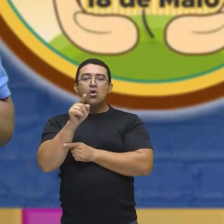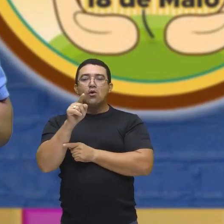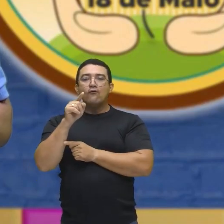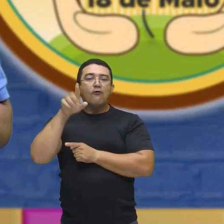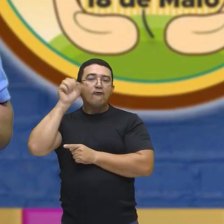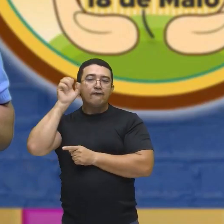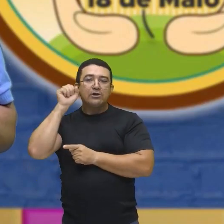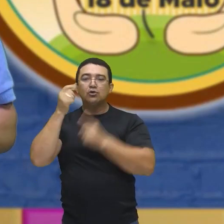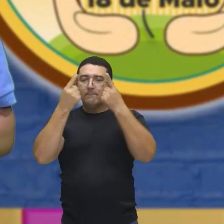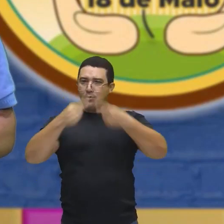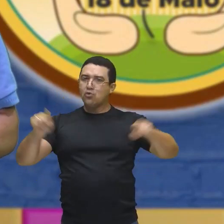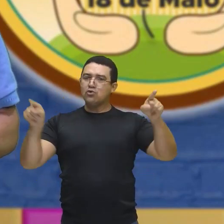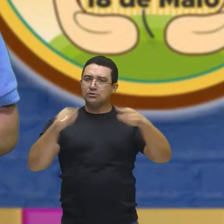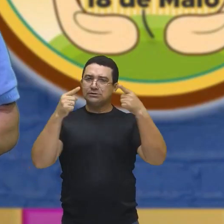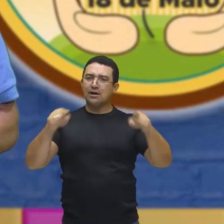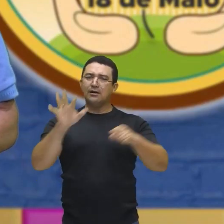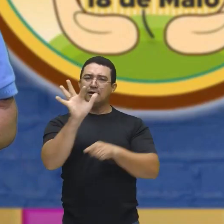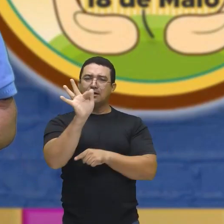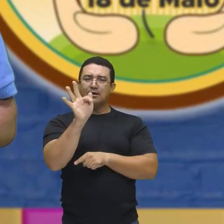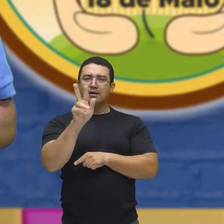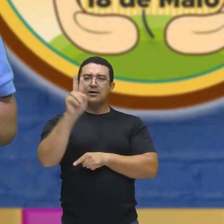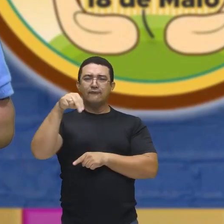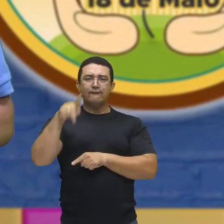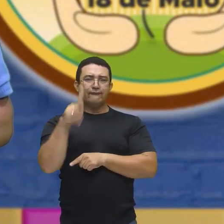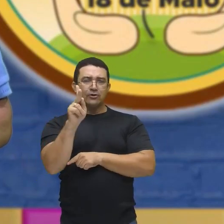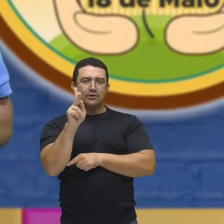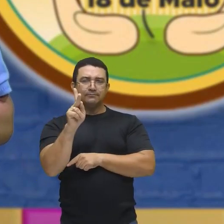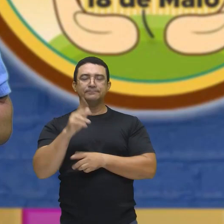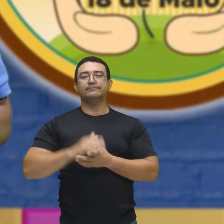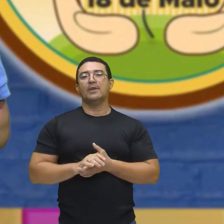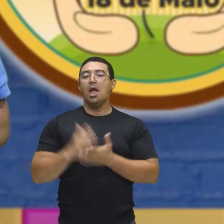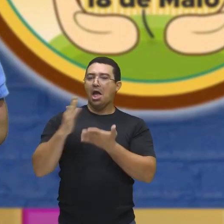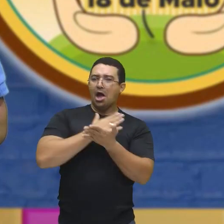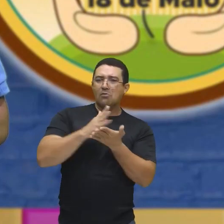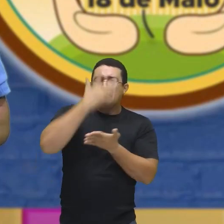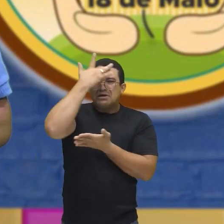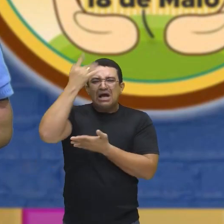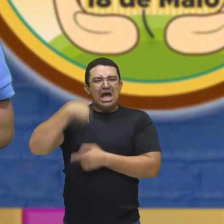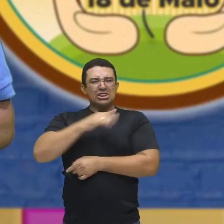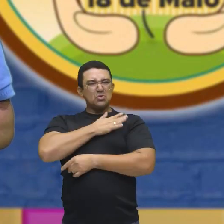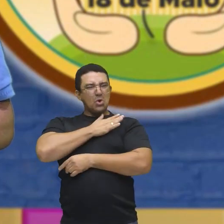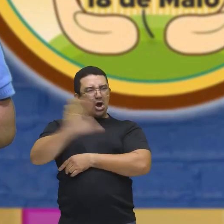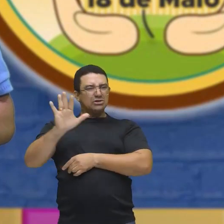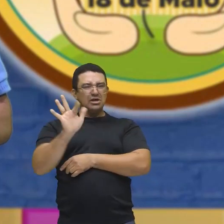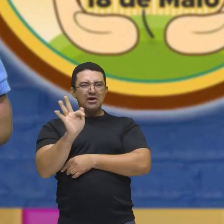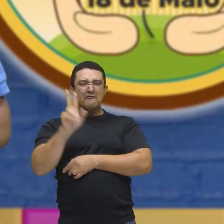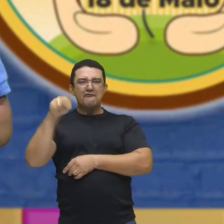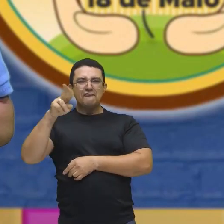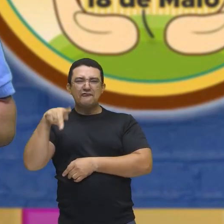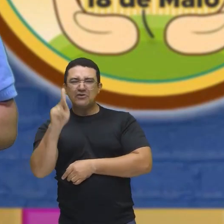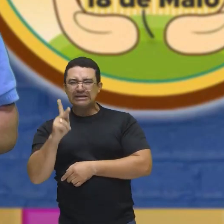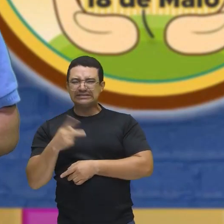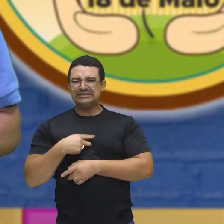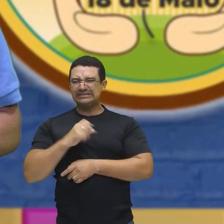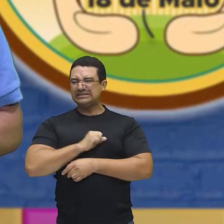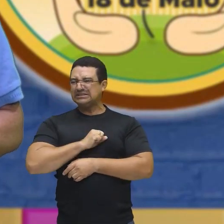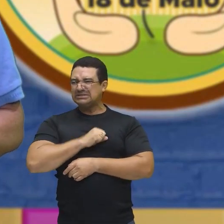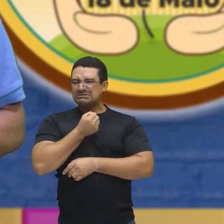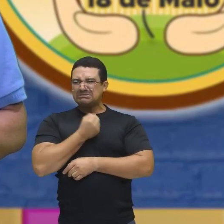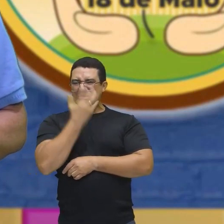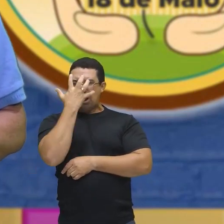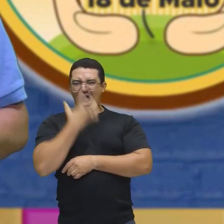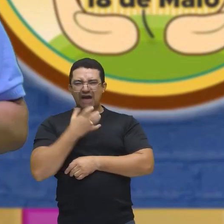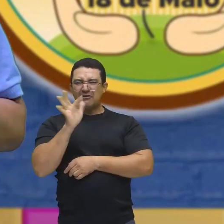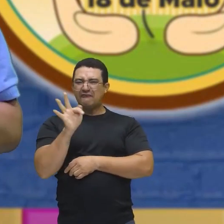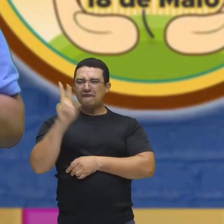aí um pancadão, certo? Algumas pessoas vão dizer, eu não gosto do pancadão. Não, eu odeio o pancadão.